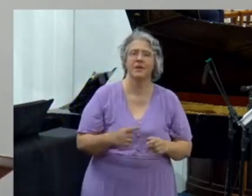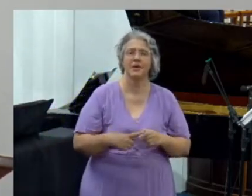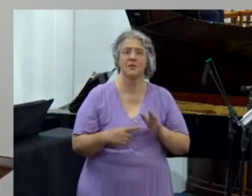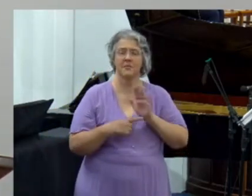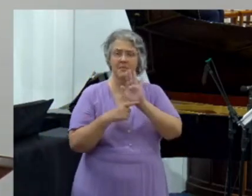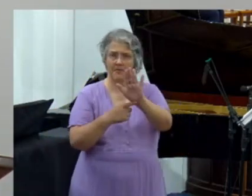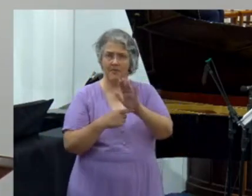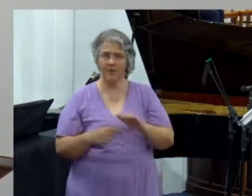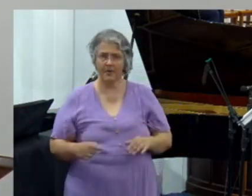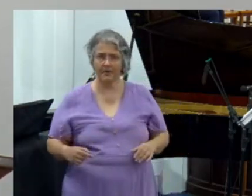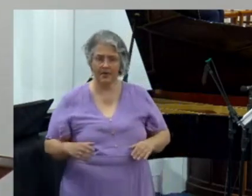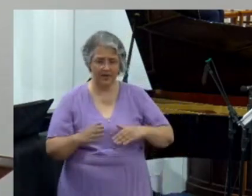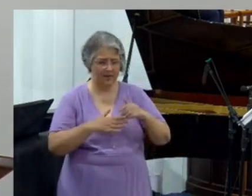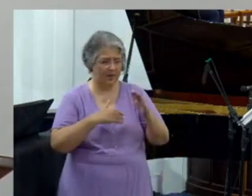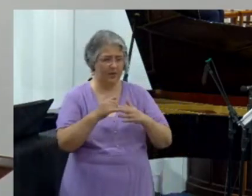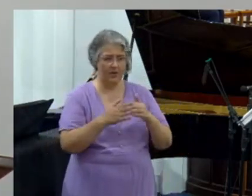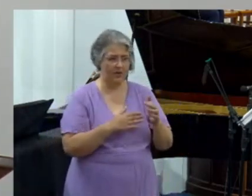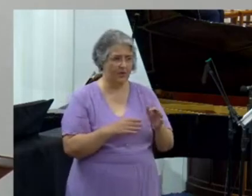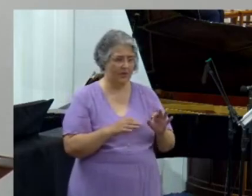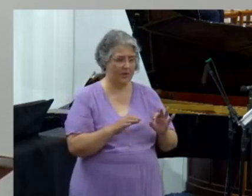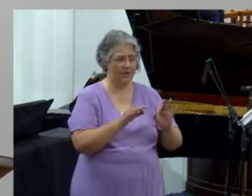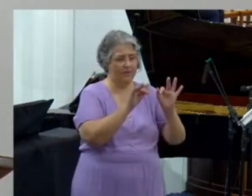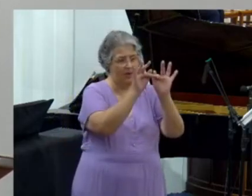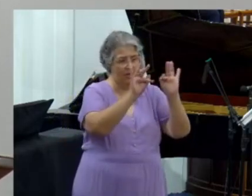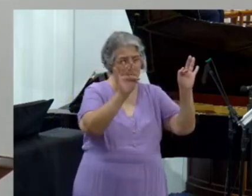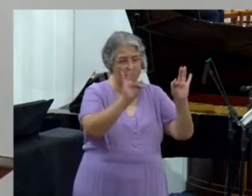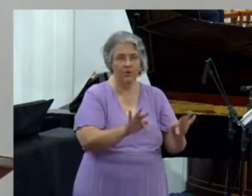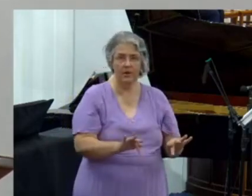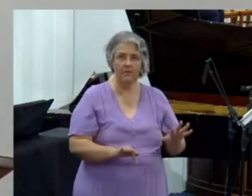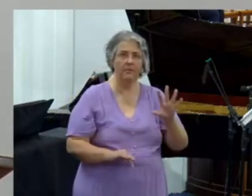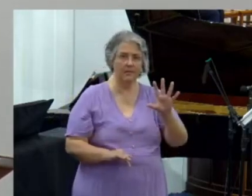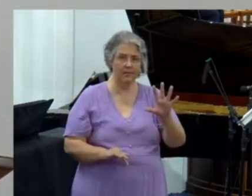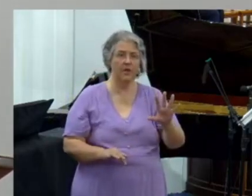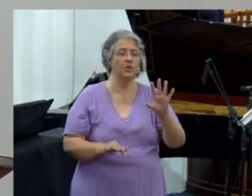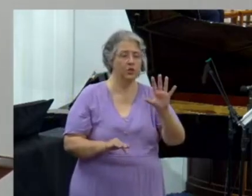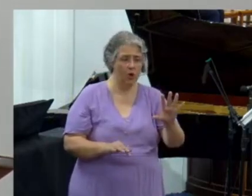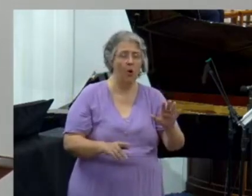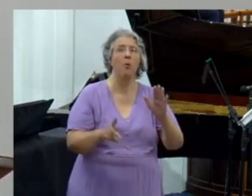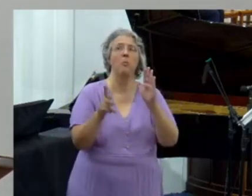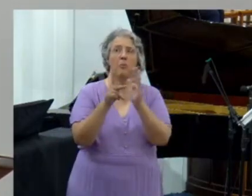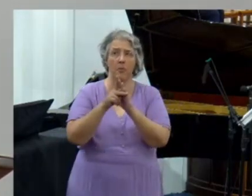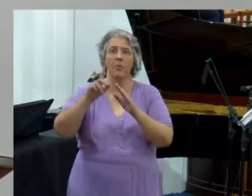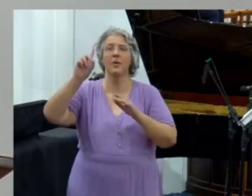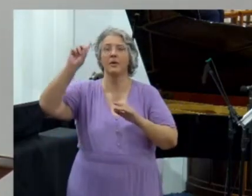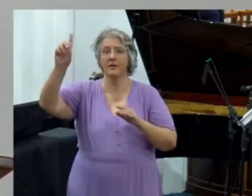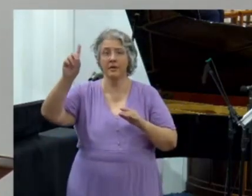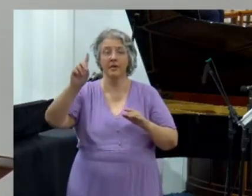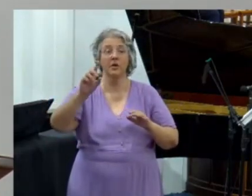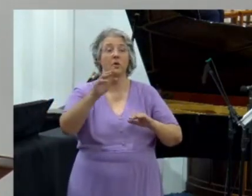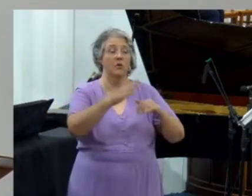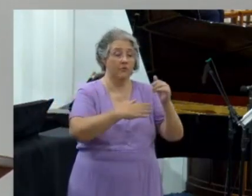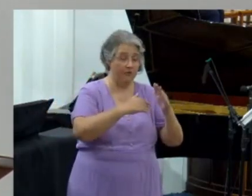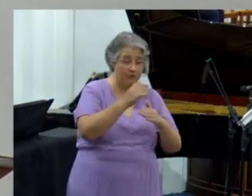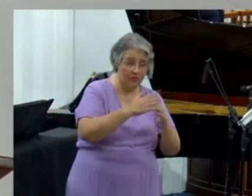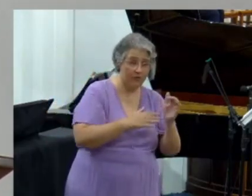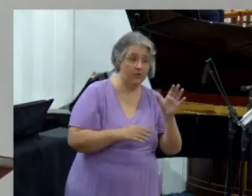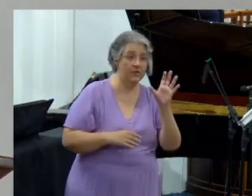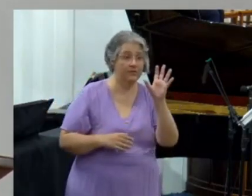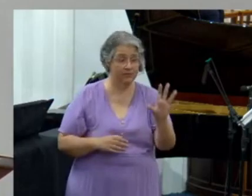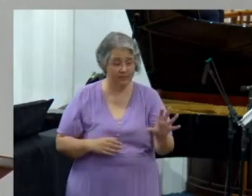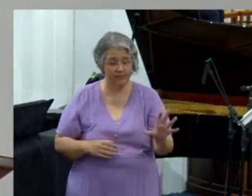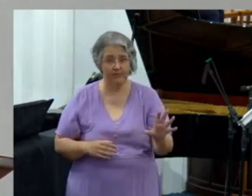que o funcionamento desse templo é exclusivamente por meio dele. O funcionamento adequado,